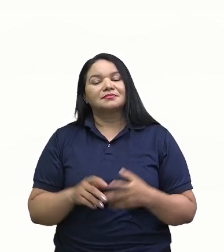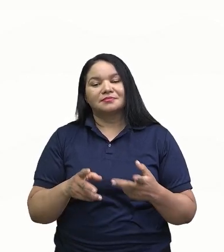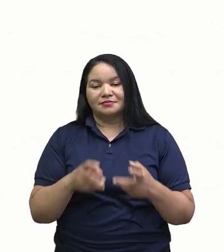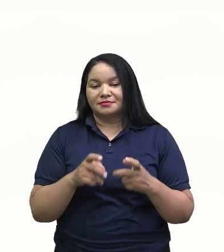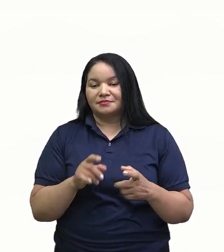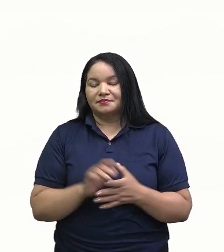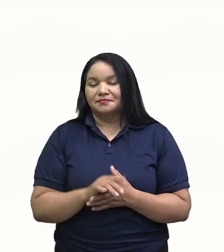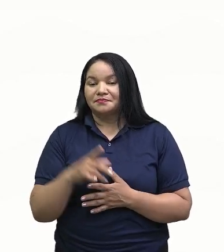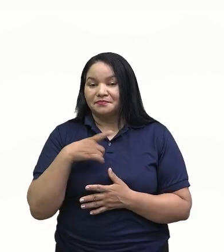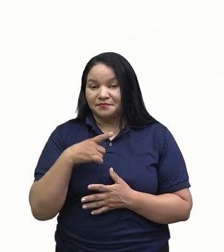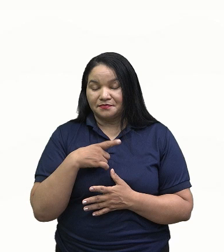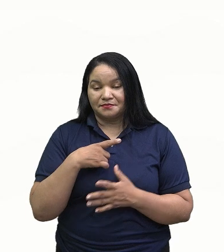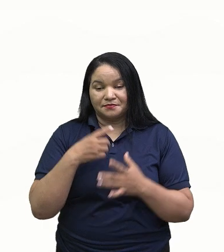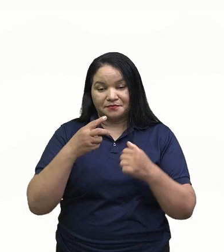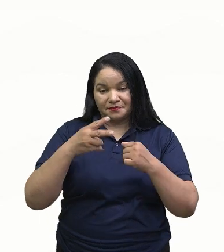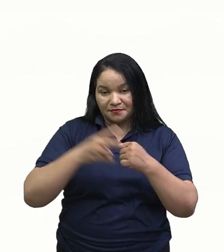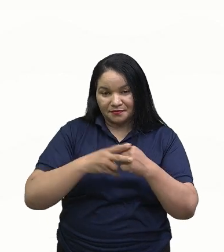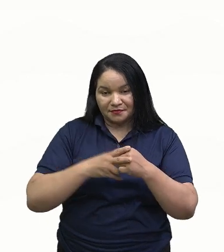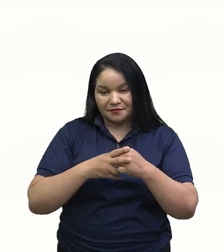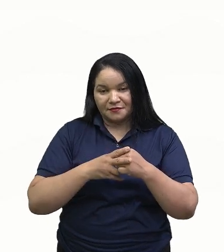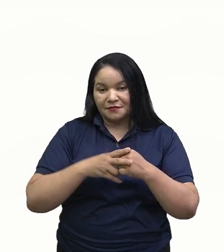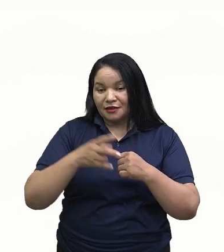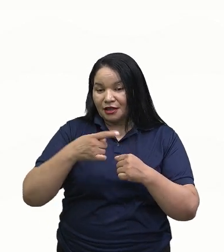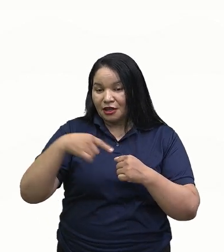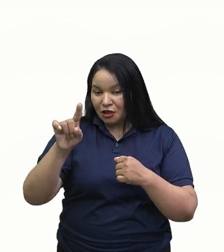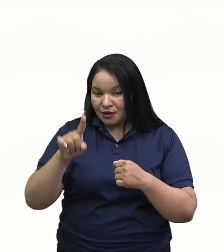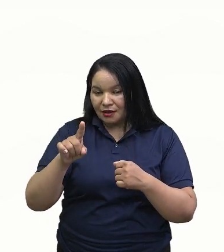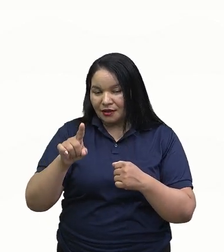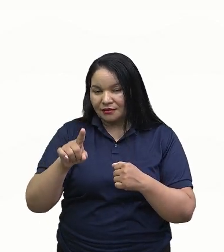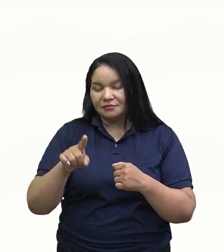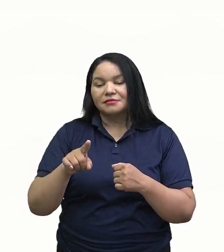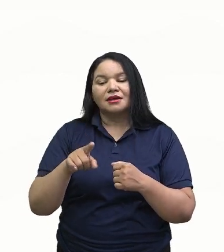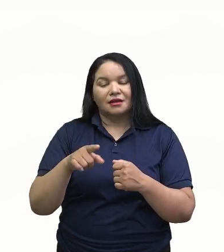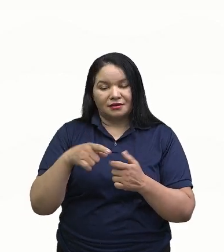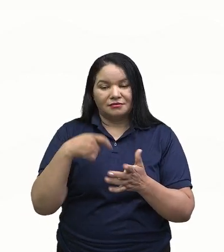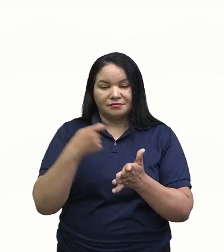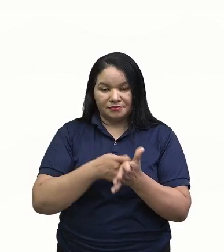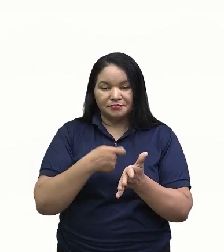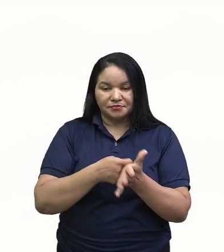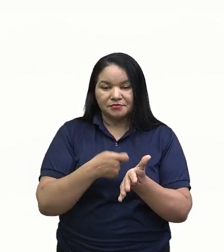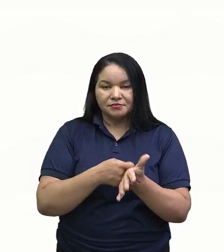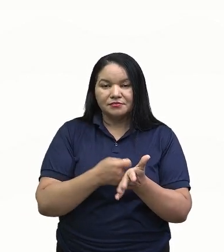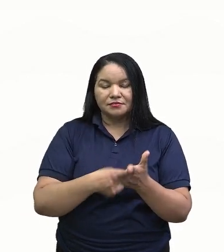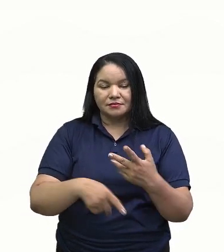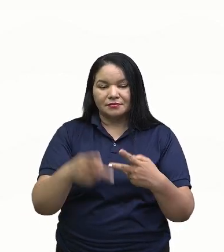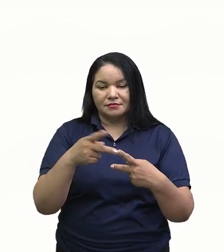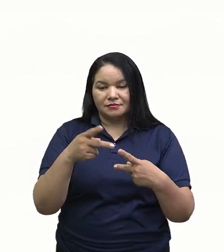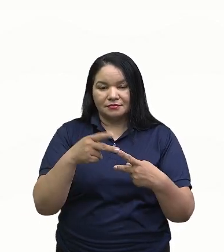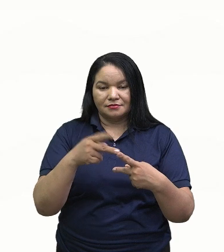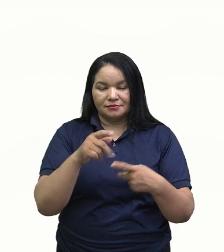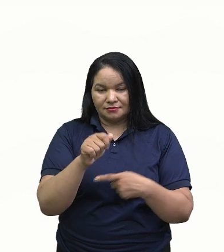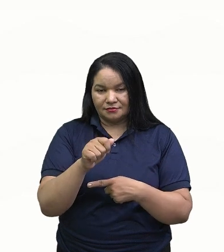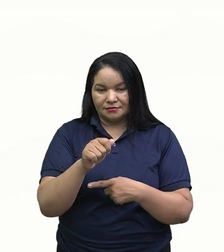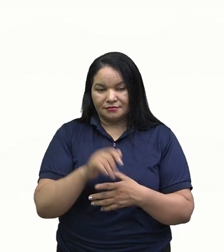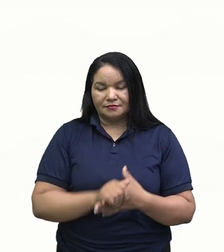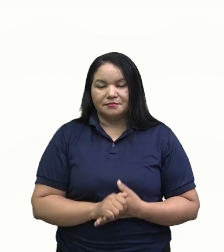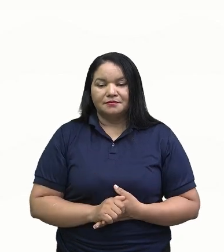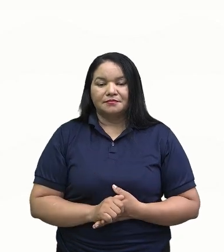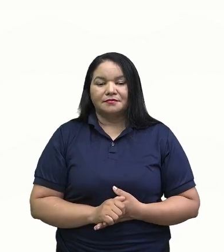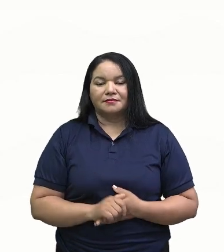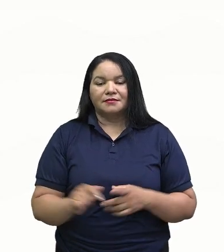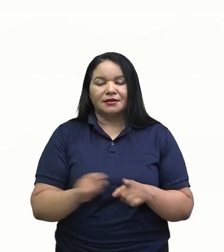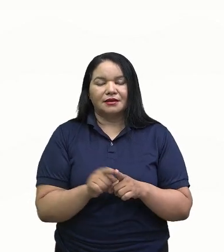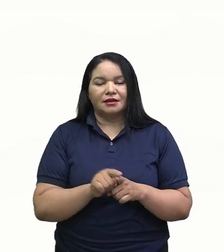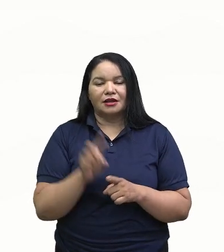eu tiver o verbo ir, ele exigirá automaticamente a preposição a. E aí, a gente tem